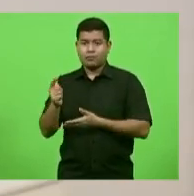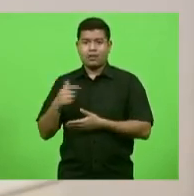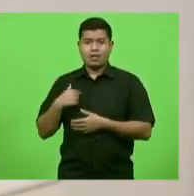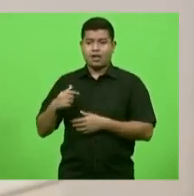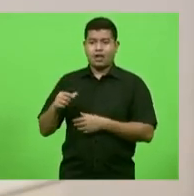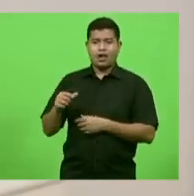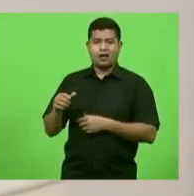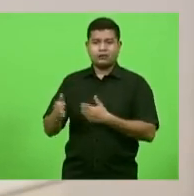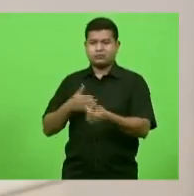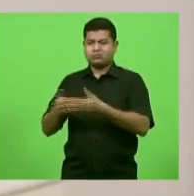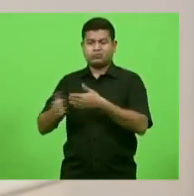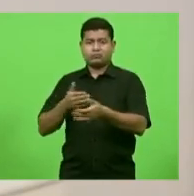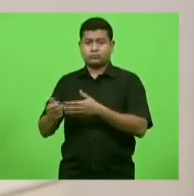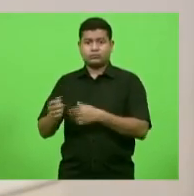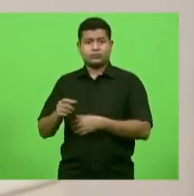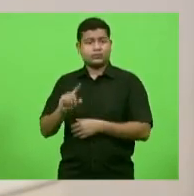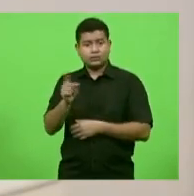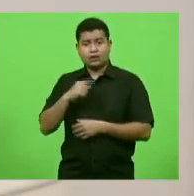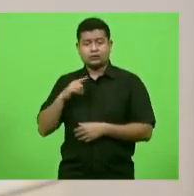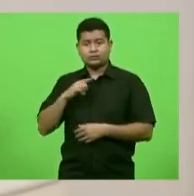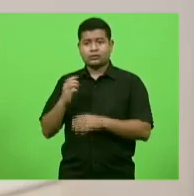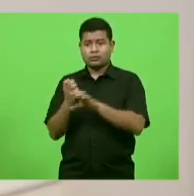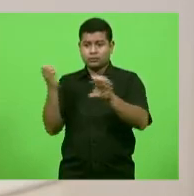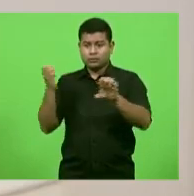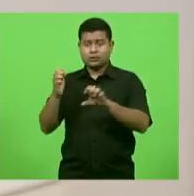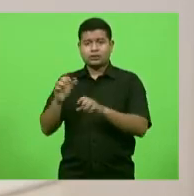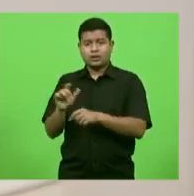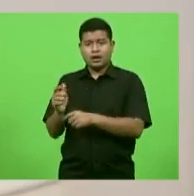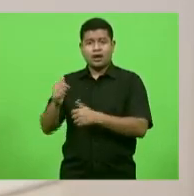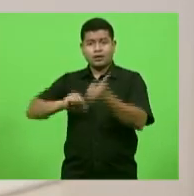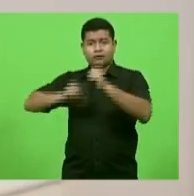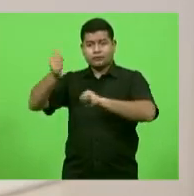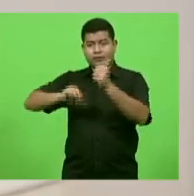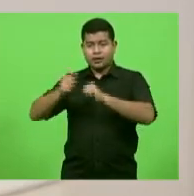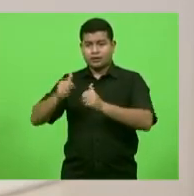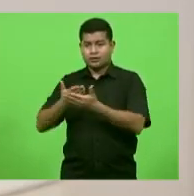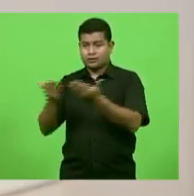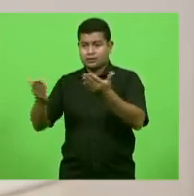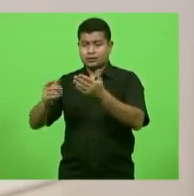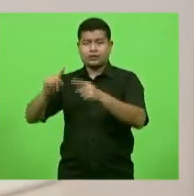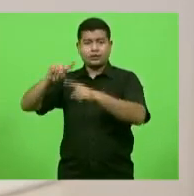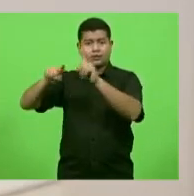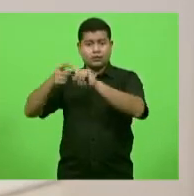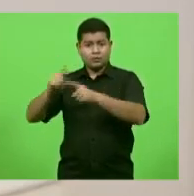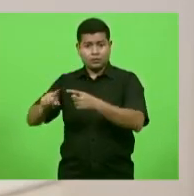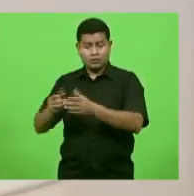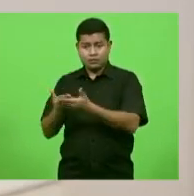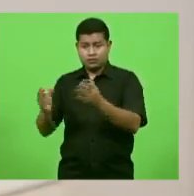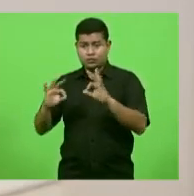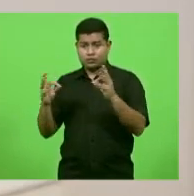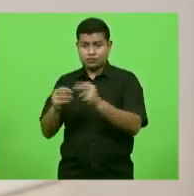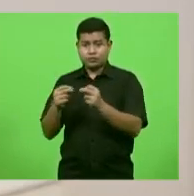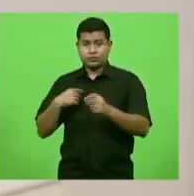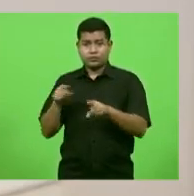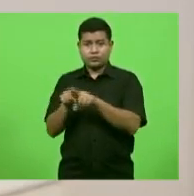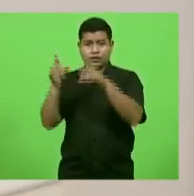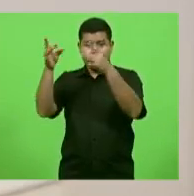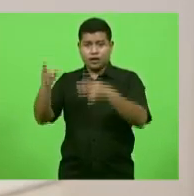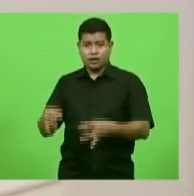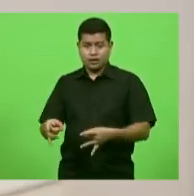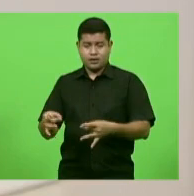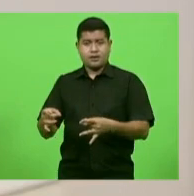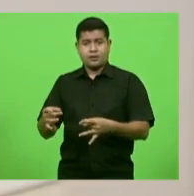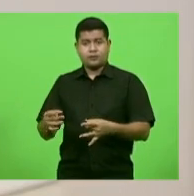temos uma engenharia que faz análise desses equipamentos, especialmente no que diz respeito às especificações. Isso faz